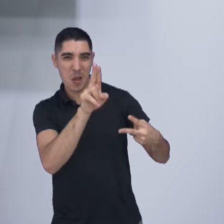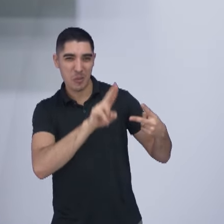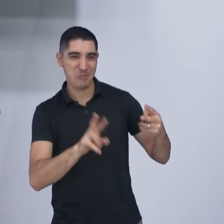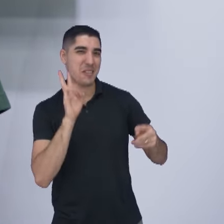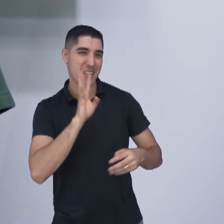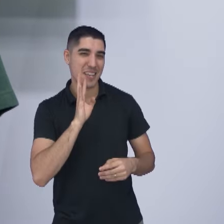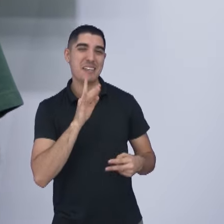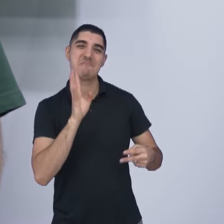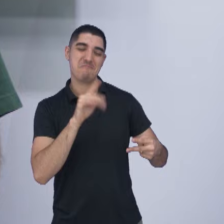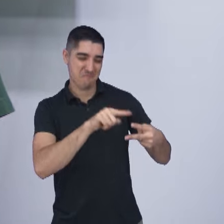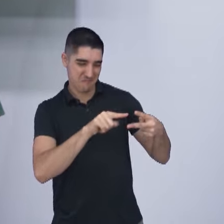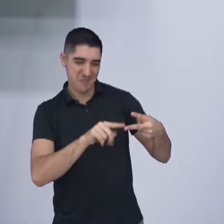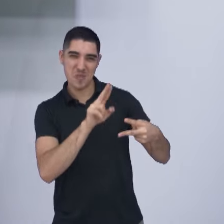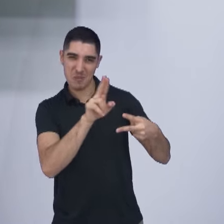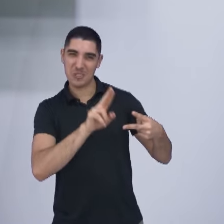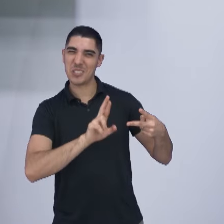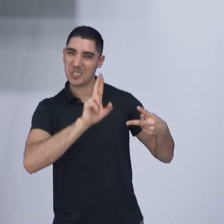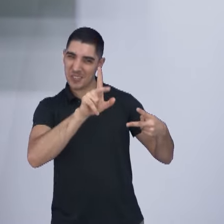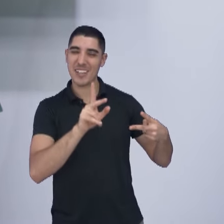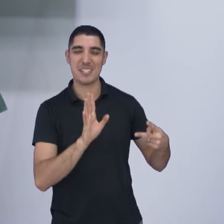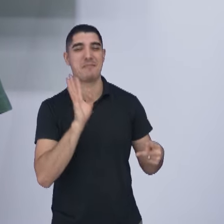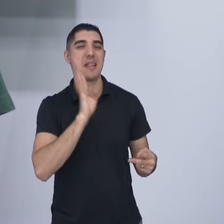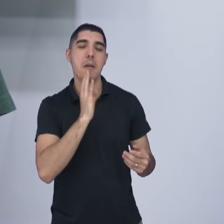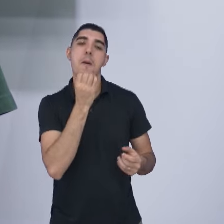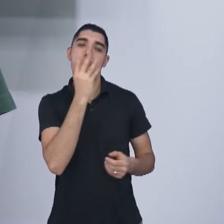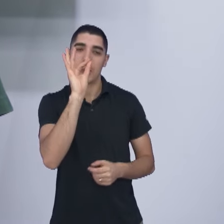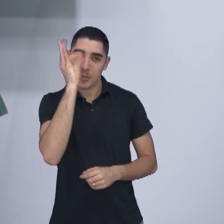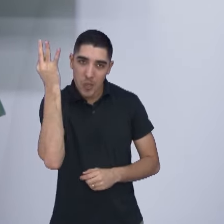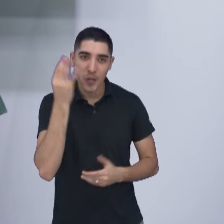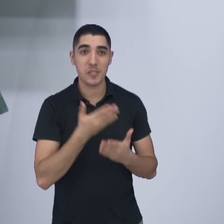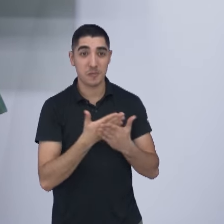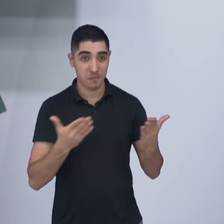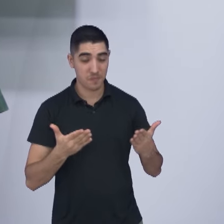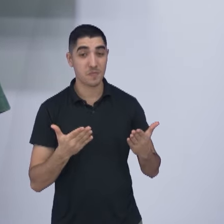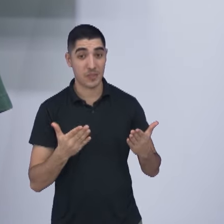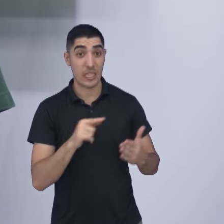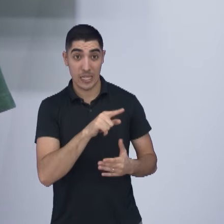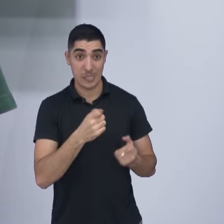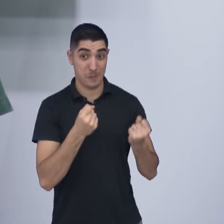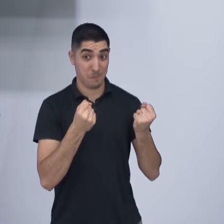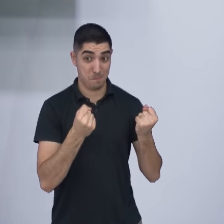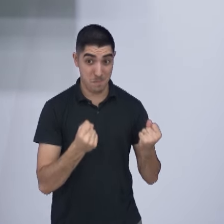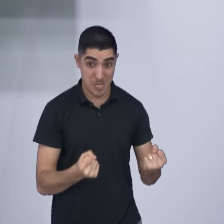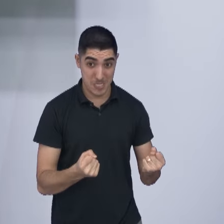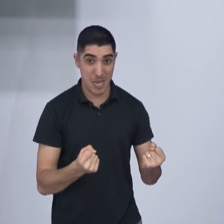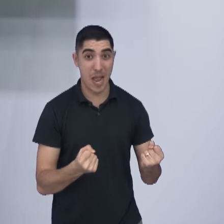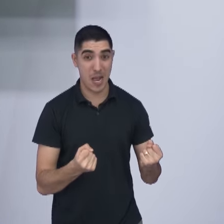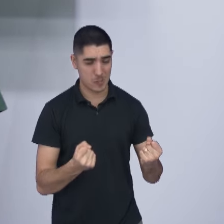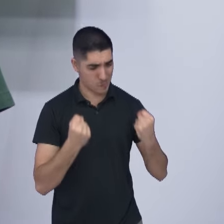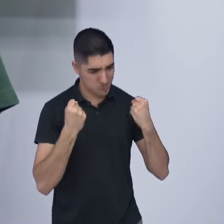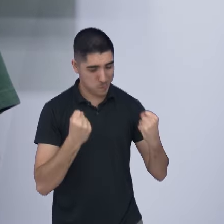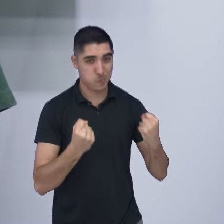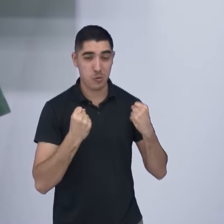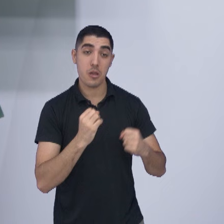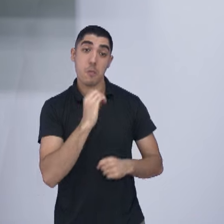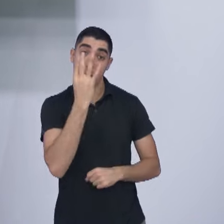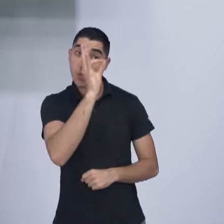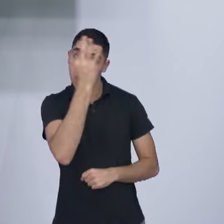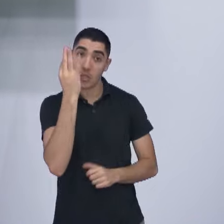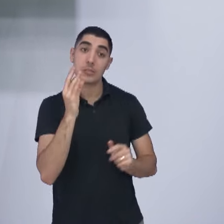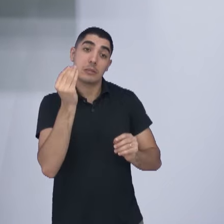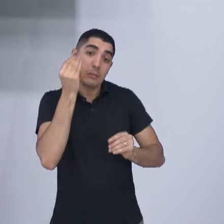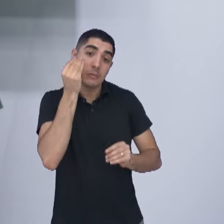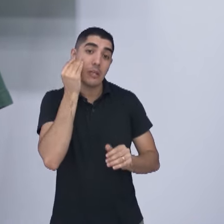pro Horse e pro Caveirão. O pessoal pega pesado mesmo. E boa sorte que tragam pelo menos uma